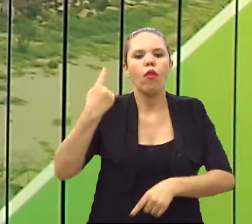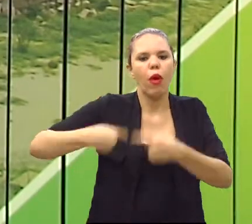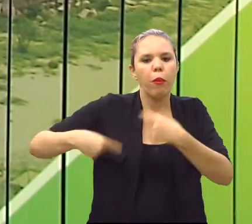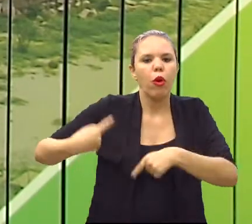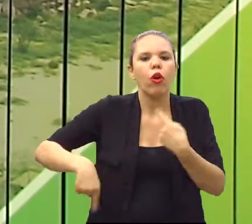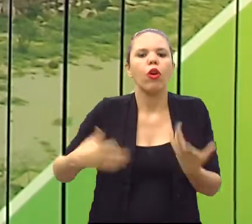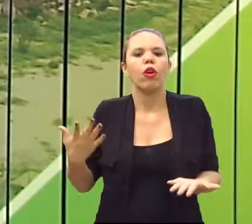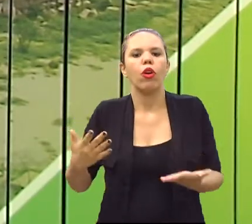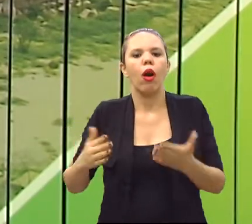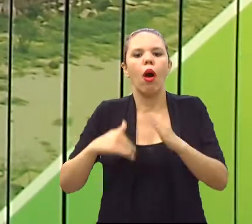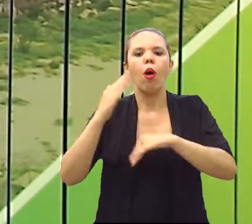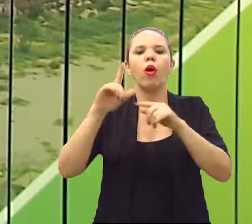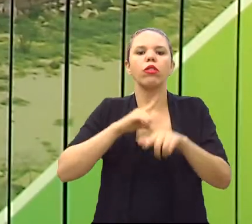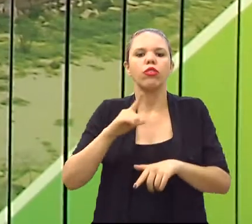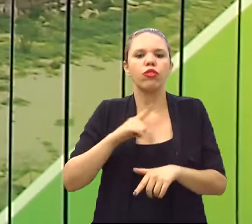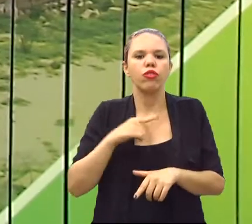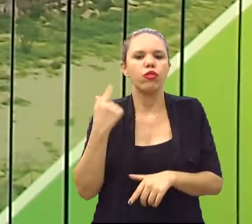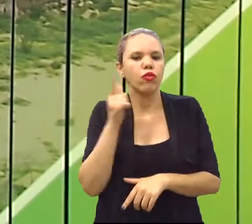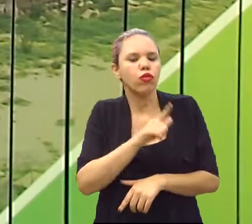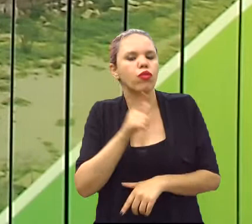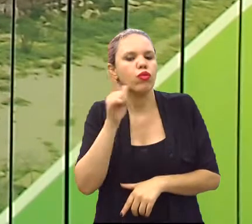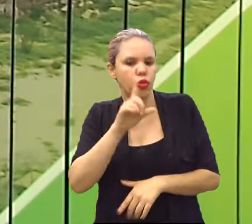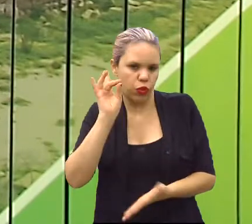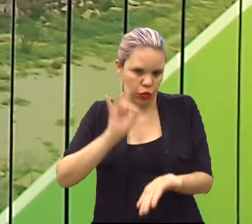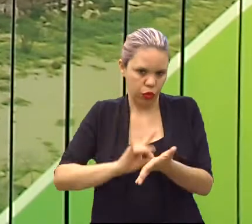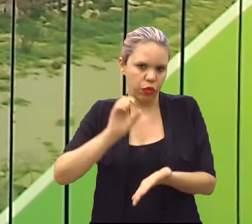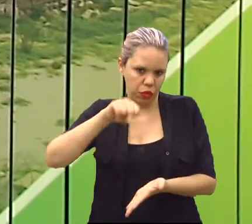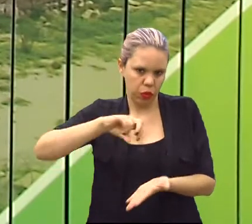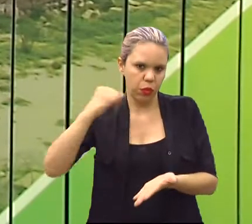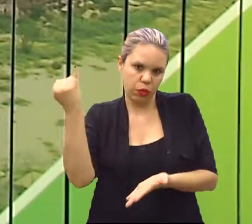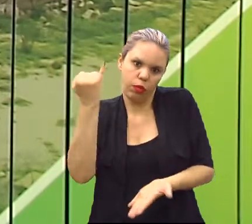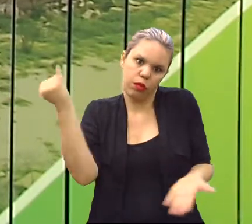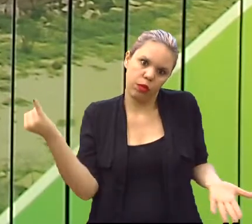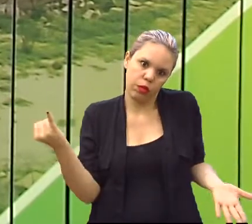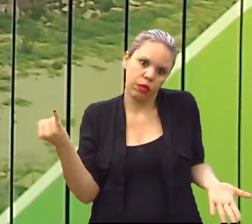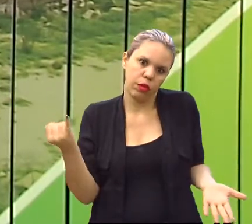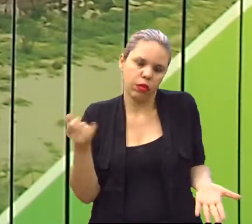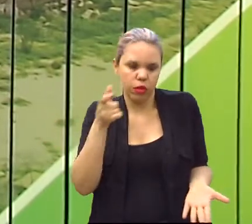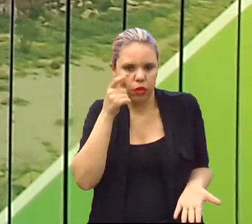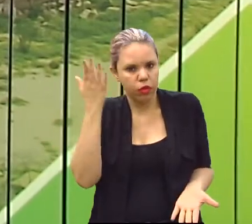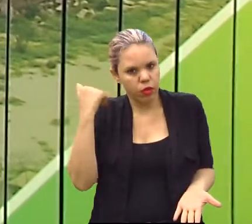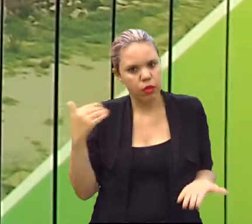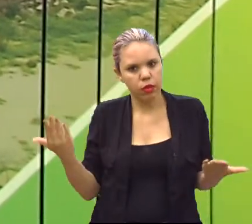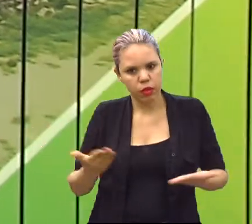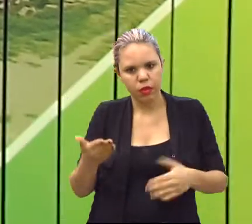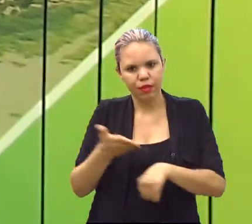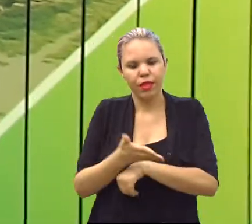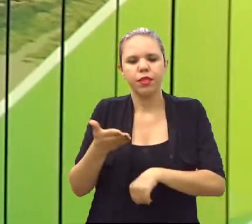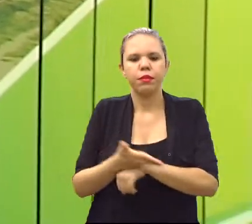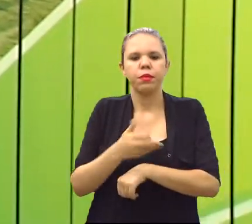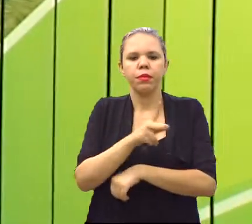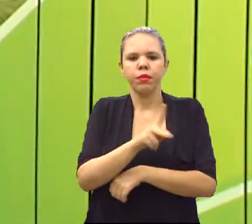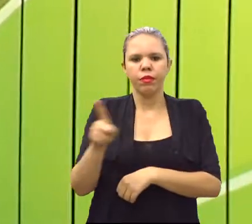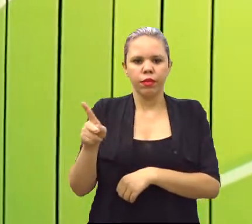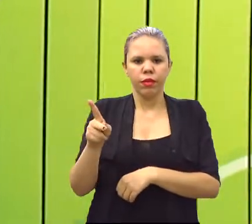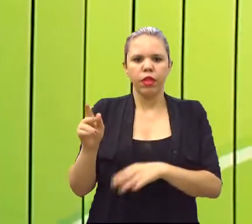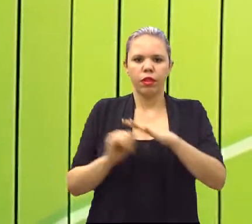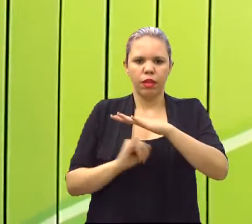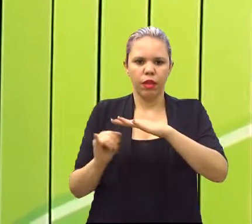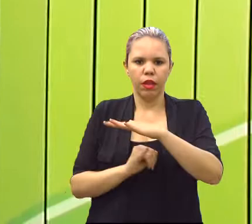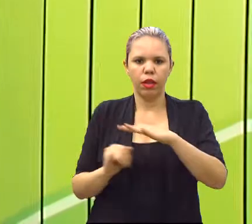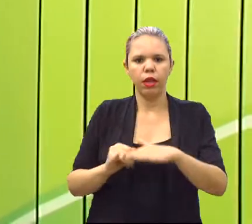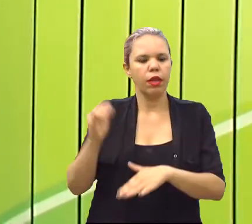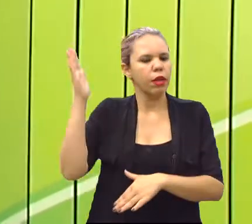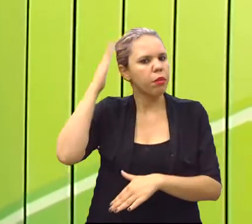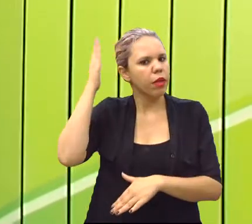nova política? Os avanços que tivemos foram realmente significantes? É o que vamos saber agora com a participação do presidente do